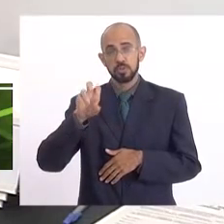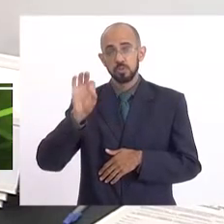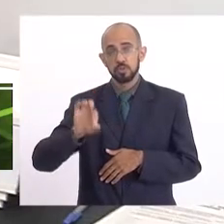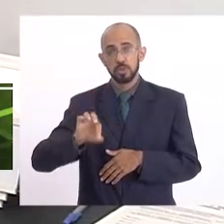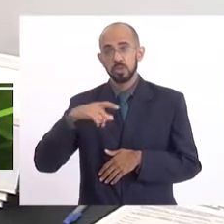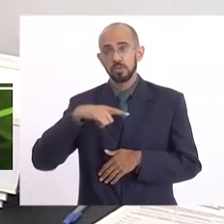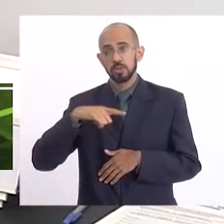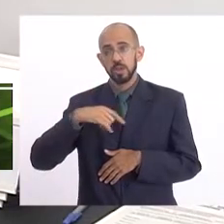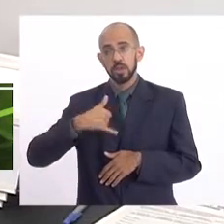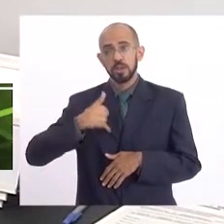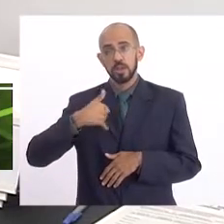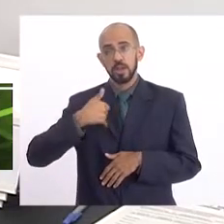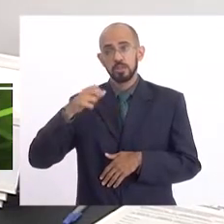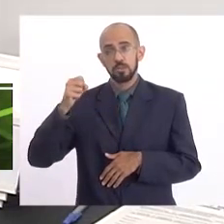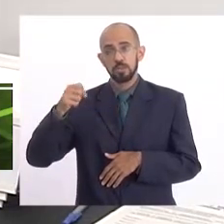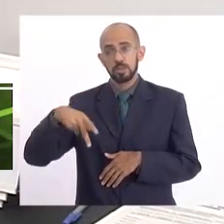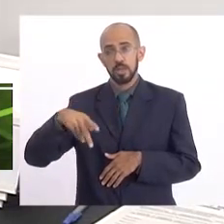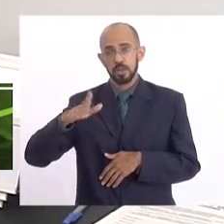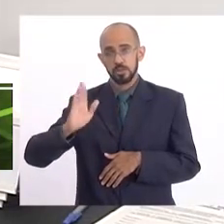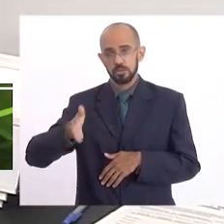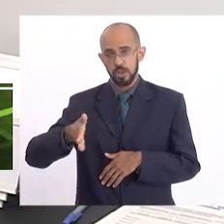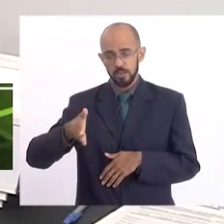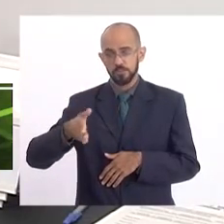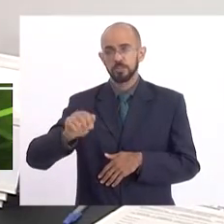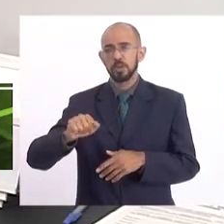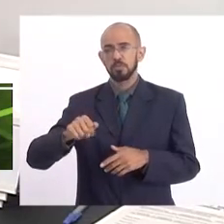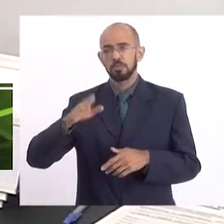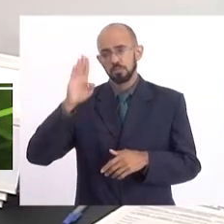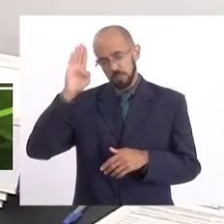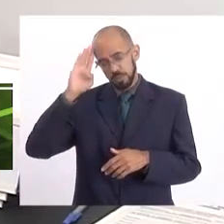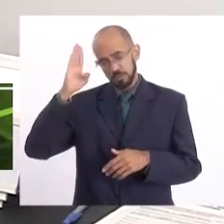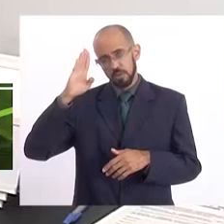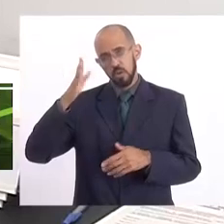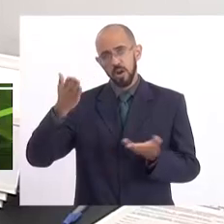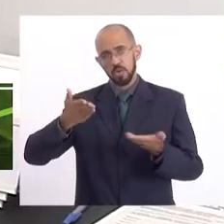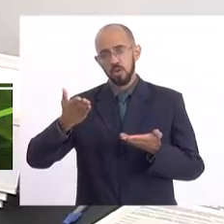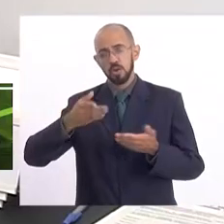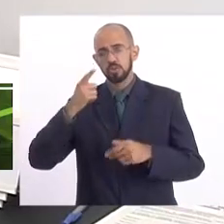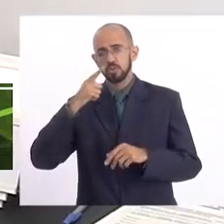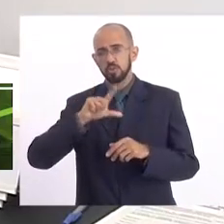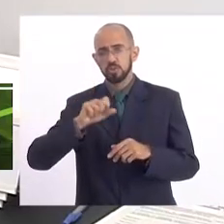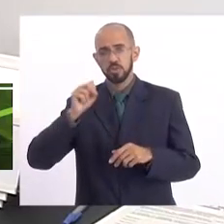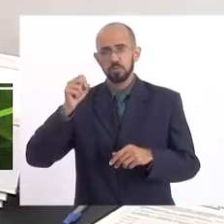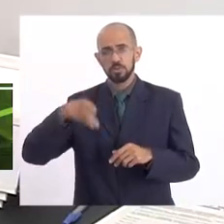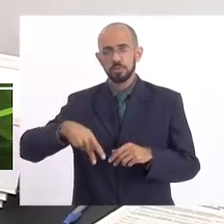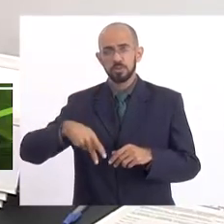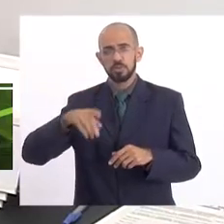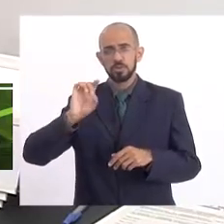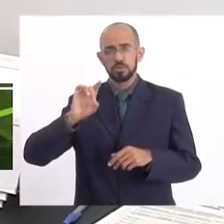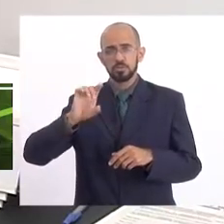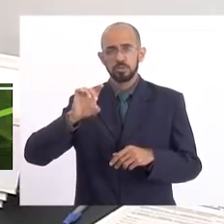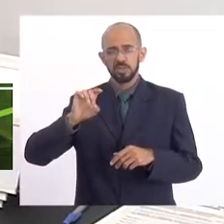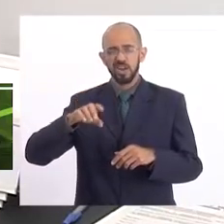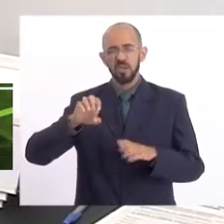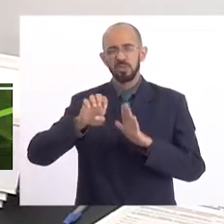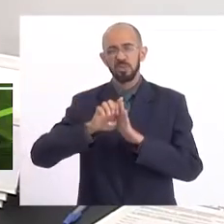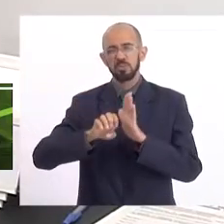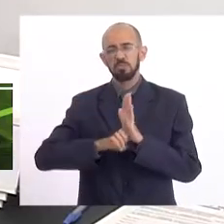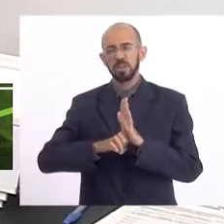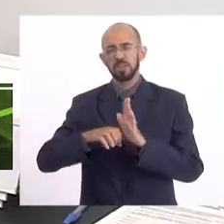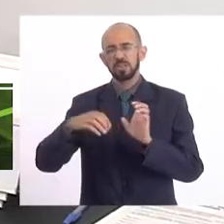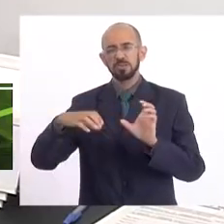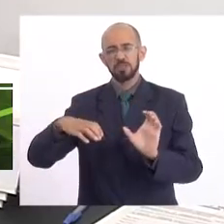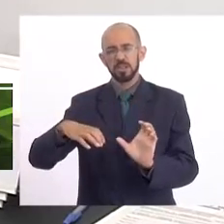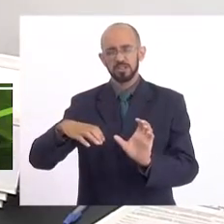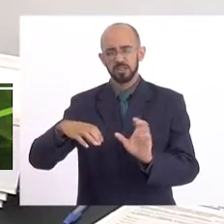mais agora que a gente conseguiu aí aposentadoria especial, que foi uma grande conquista lá na Emenda 103 em Brasília e recepcionada